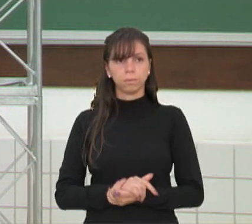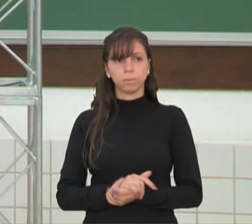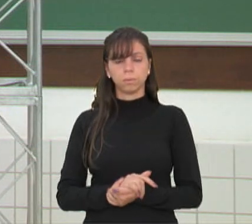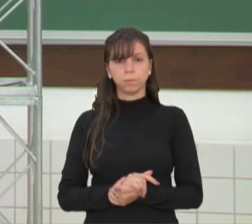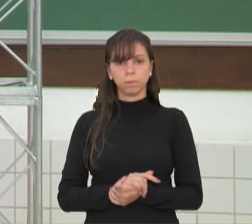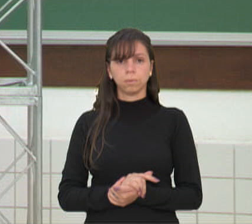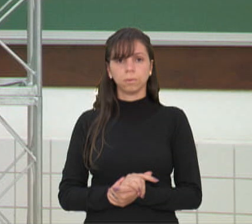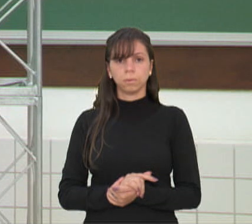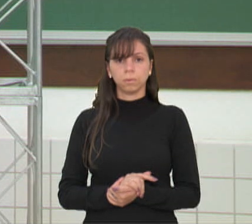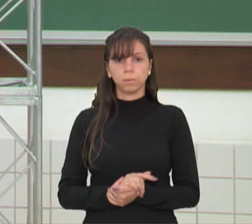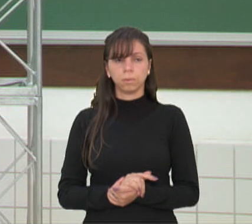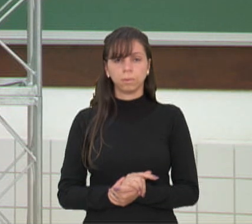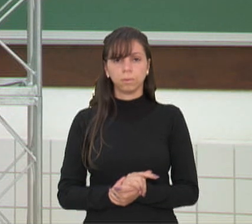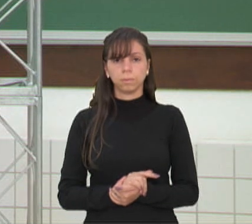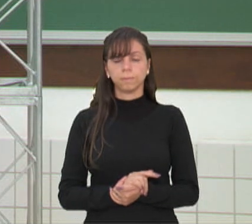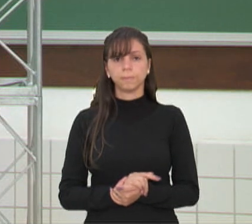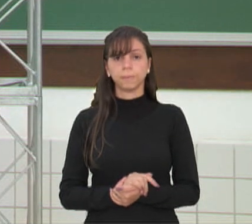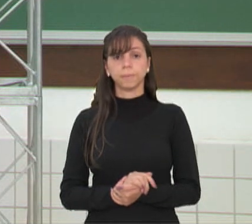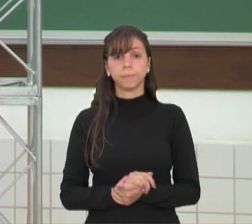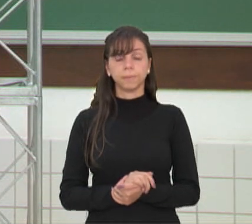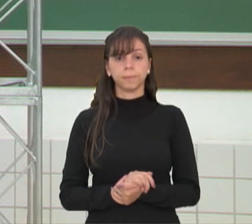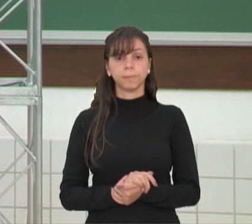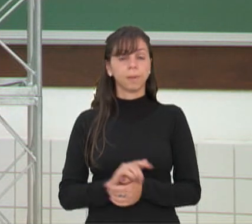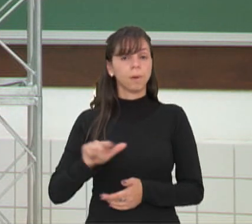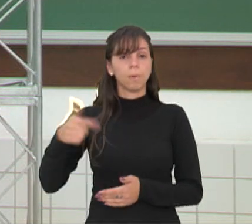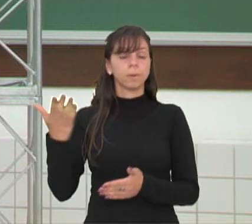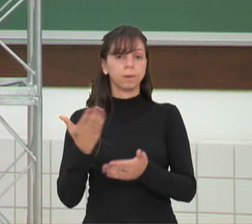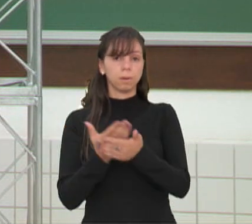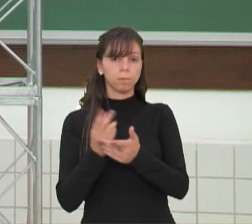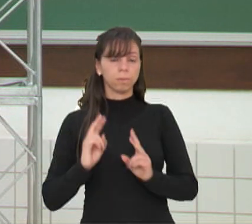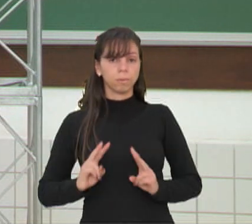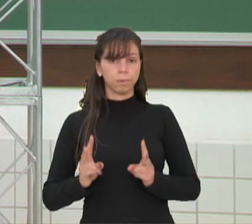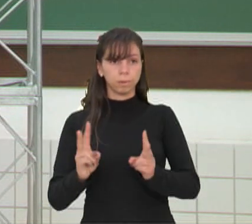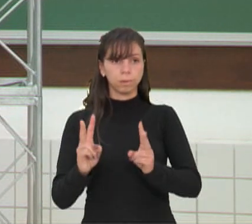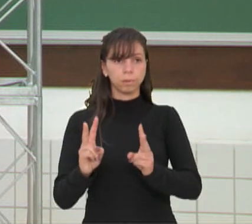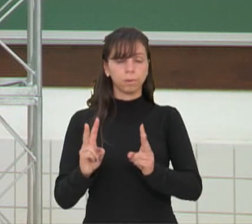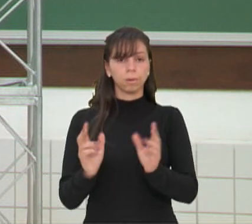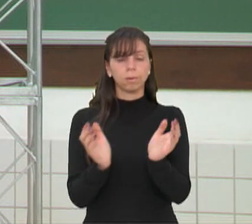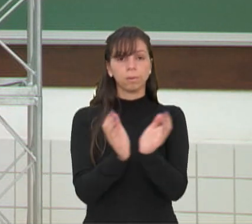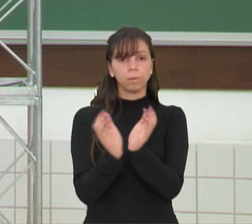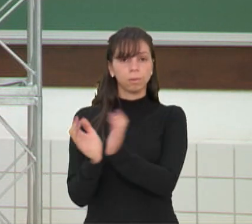vai fazendo as operações. Na próxima aula nós continuaremos revisando o conjunto dos